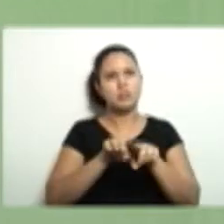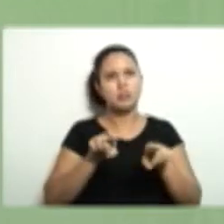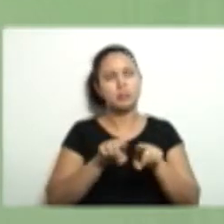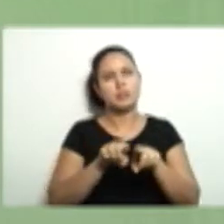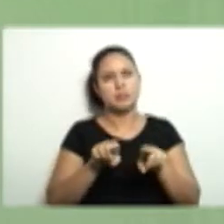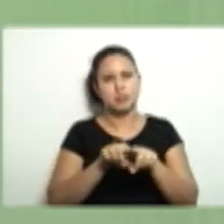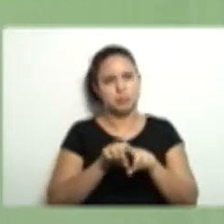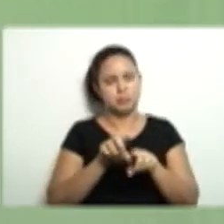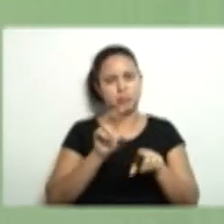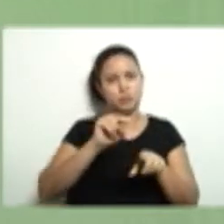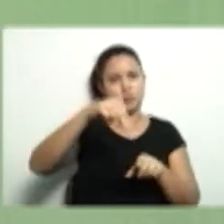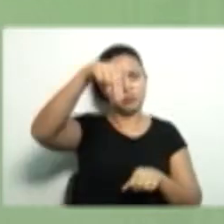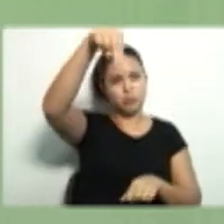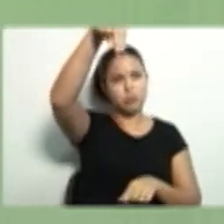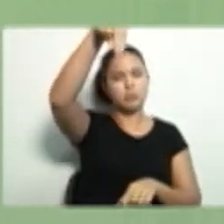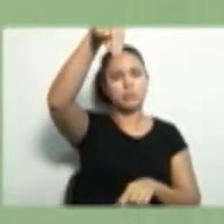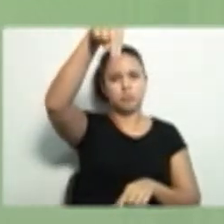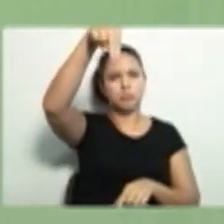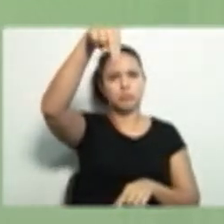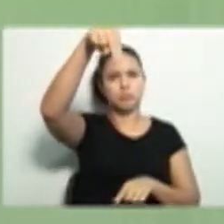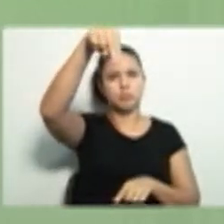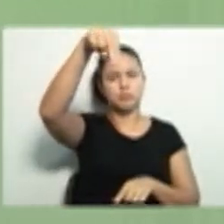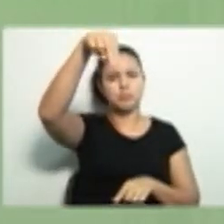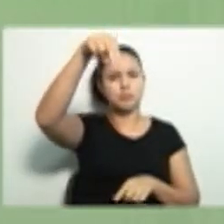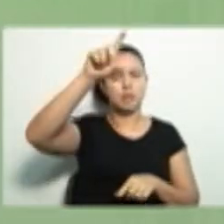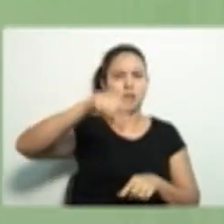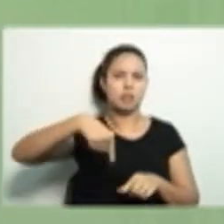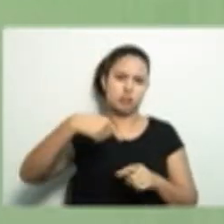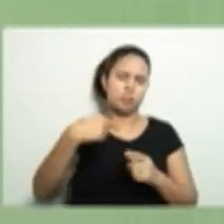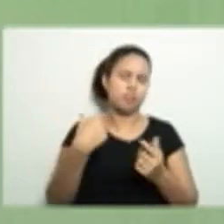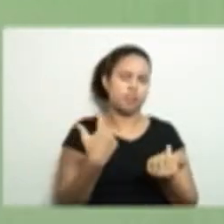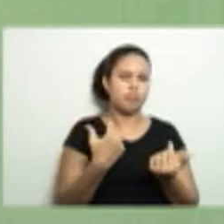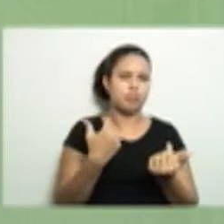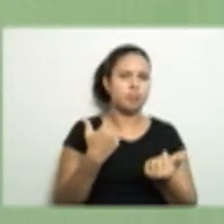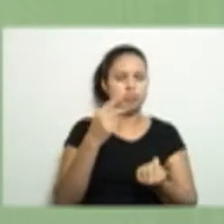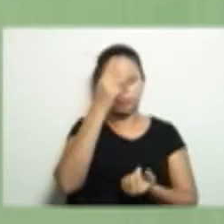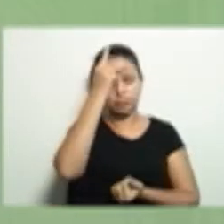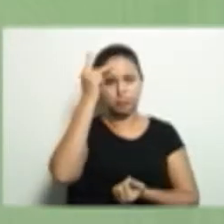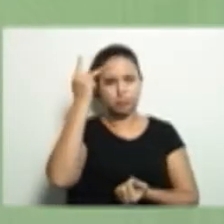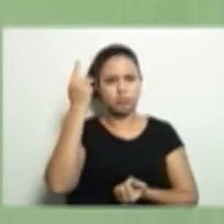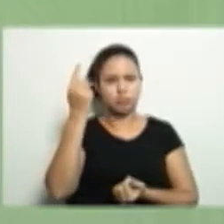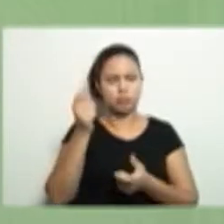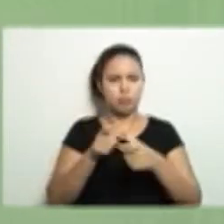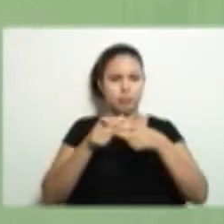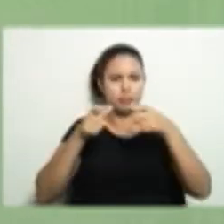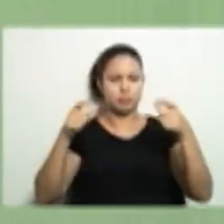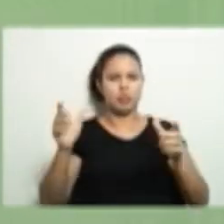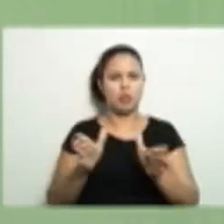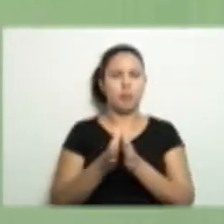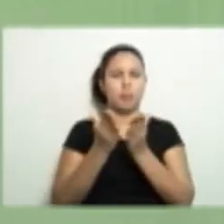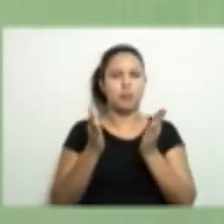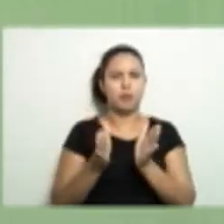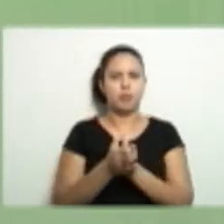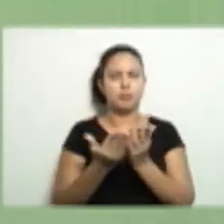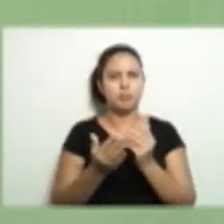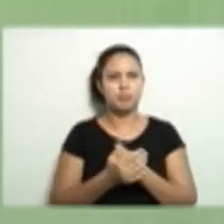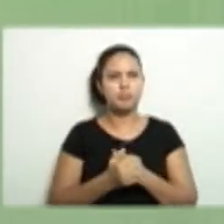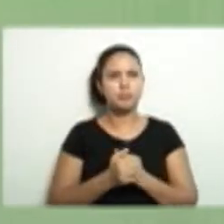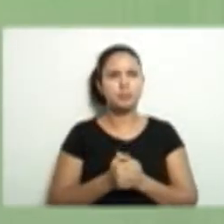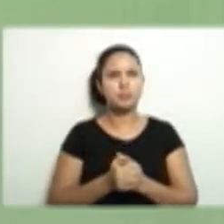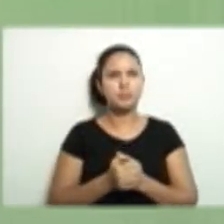nessa porção sul e sudeste no Brasil. Esse indicador, voltando, vou falar novamente, que se chama Índice